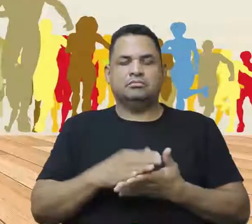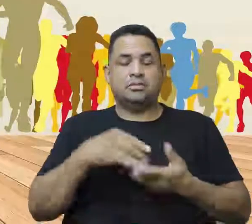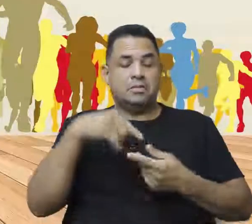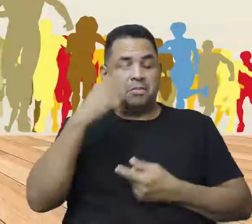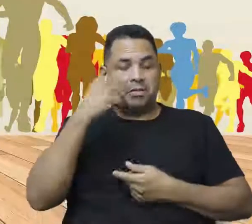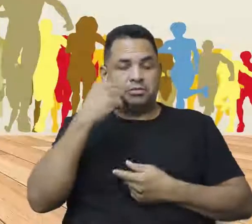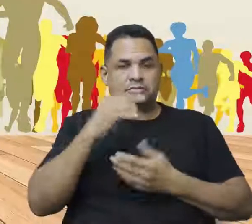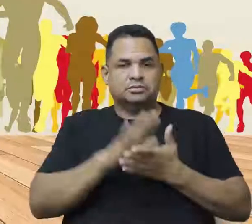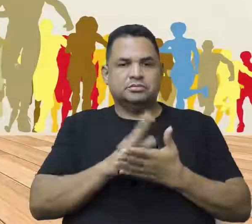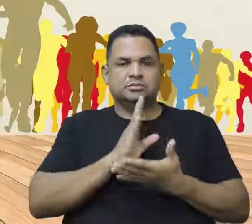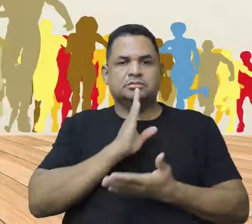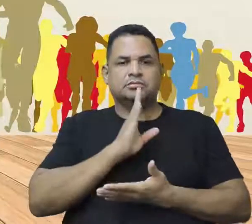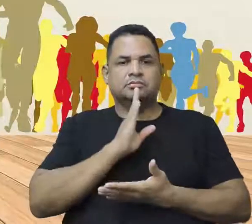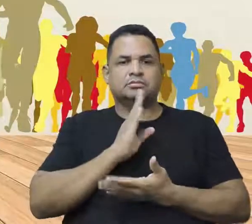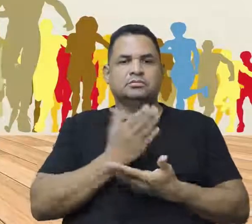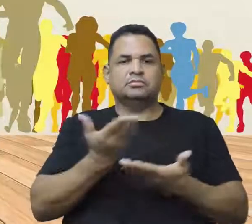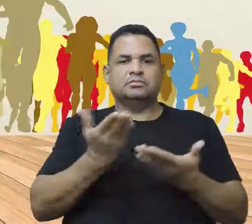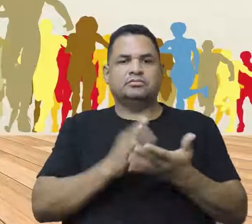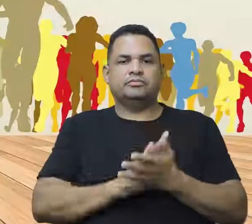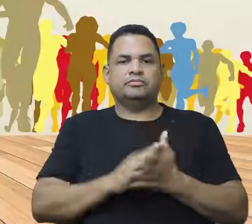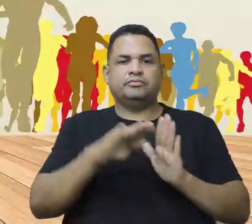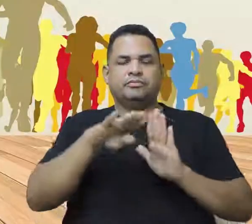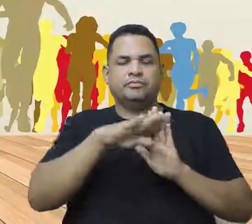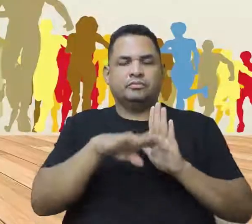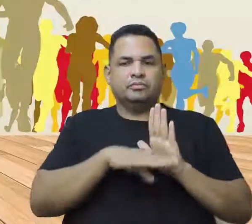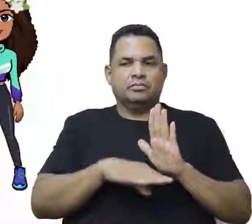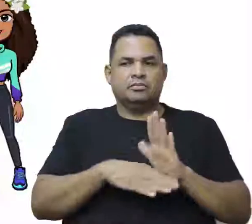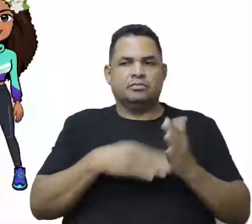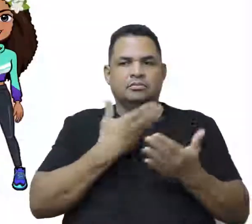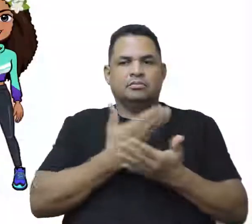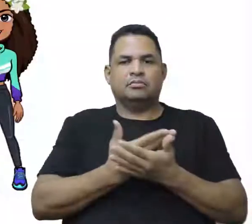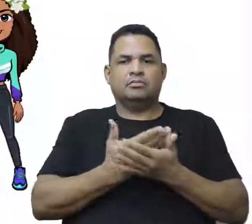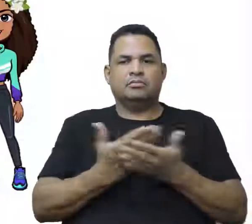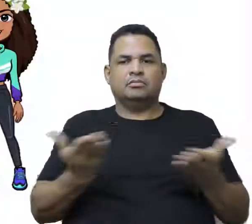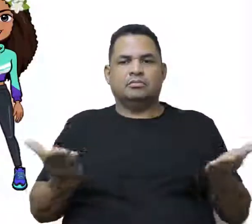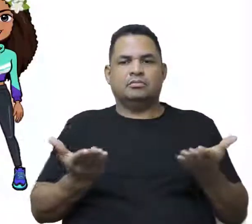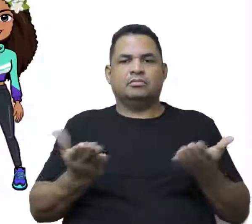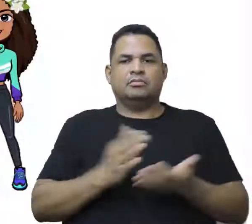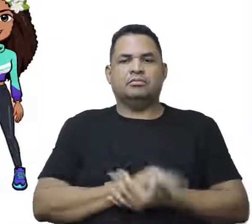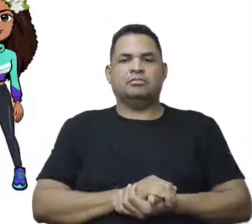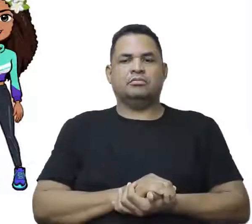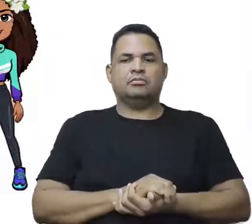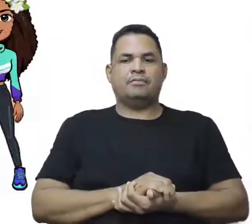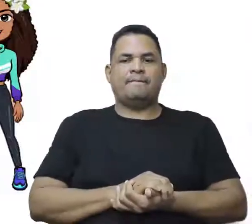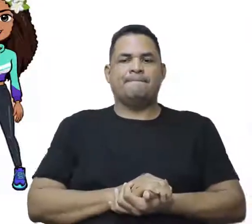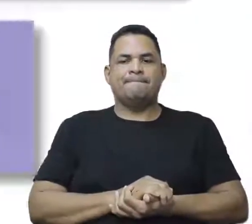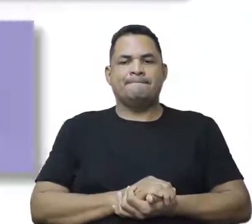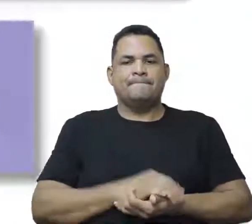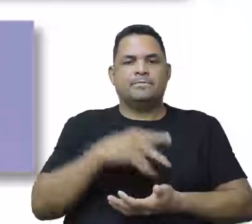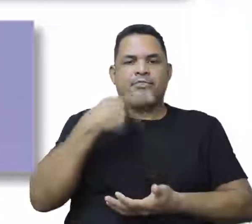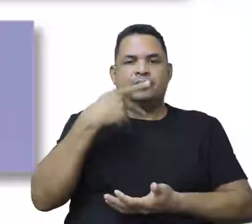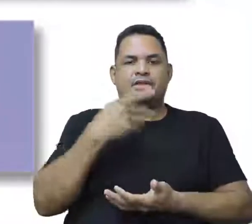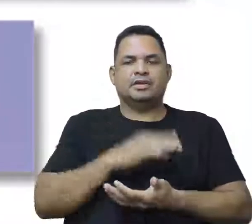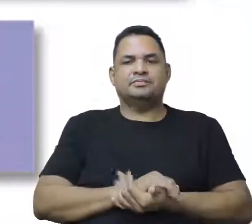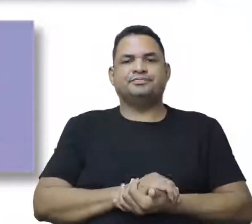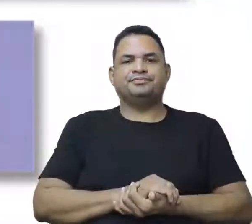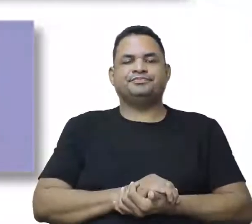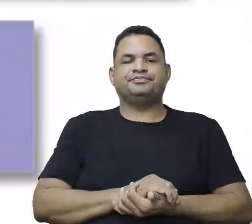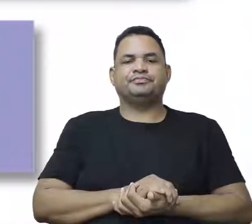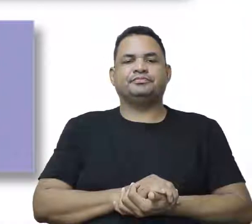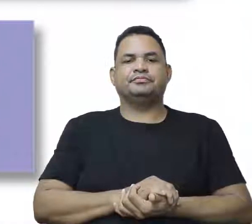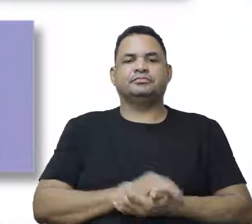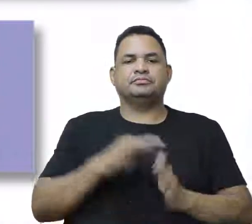piscar. Vamos conhecer então a nossa agenda da aula de hoje? Fica comigo aí. Então nós vamos falar na agenda de